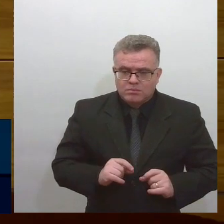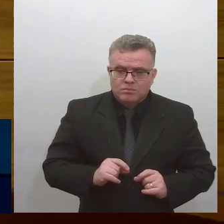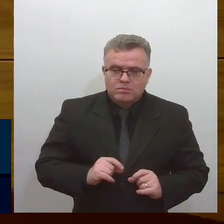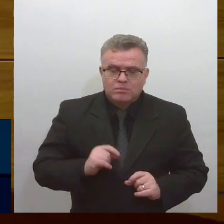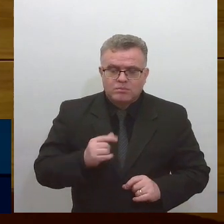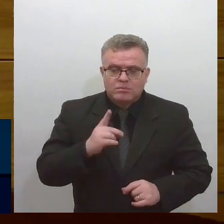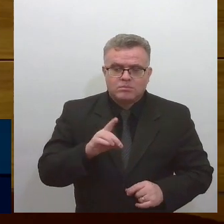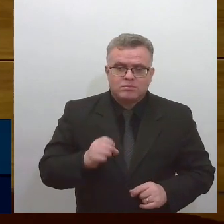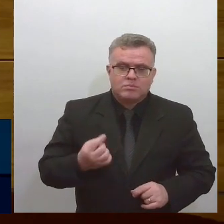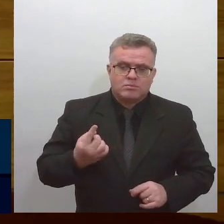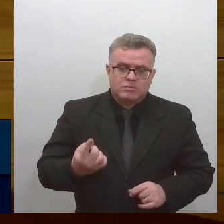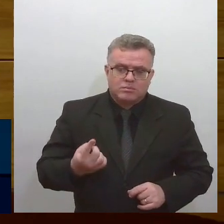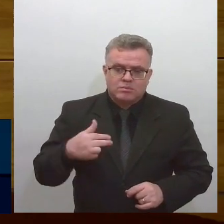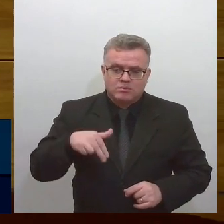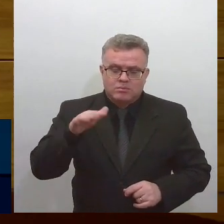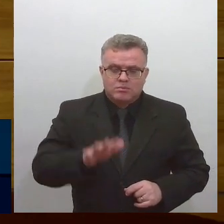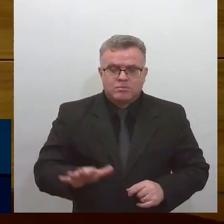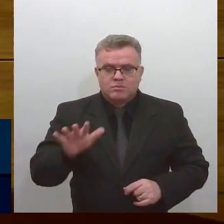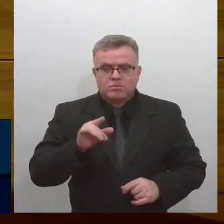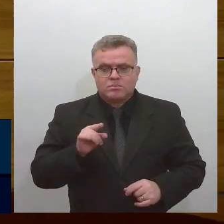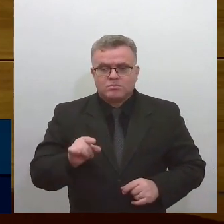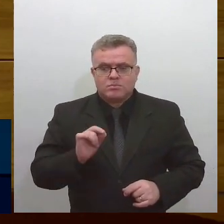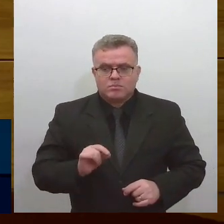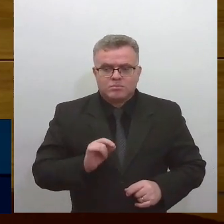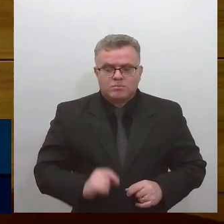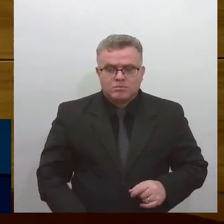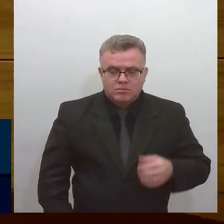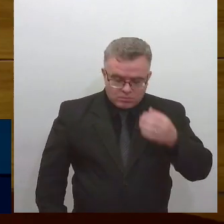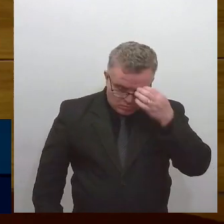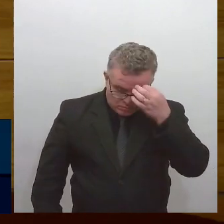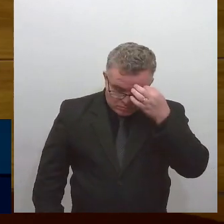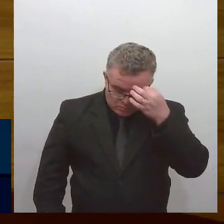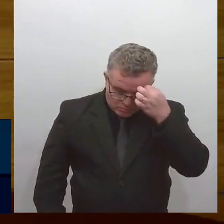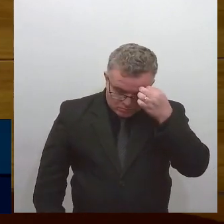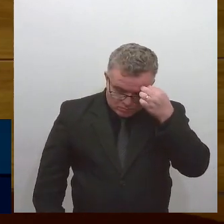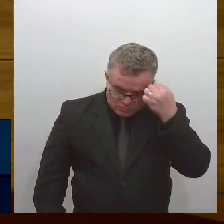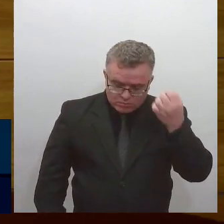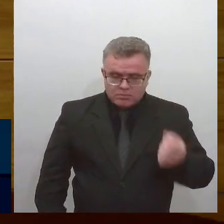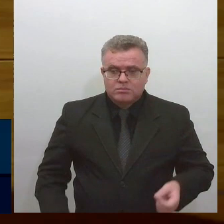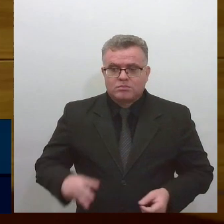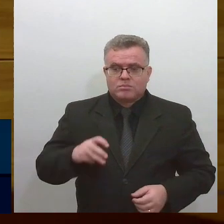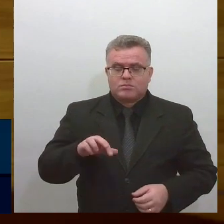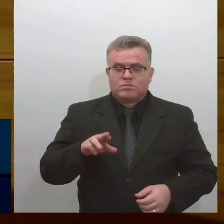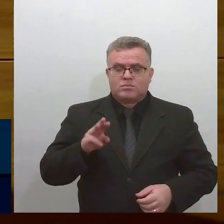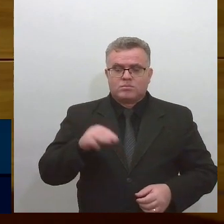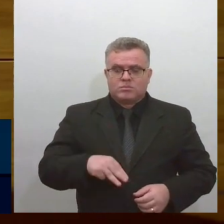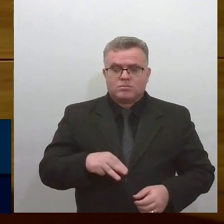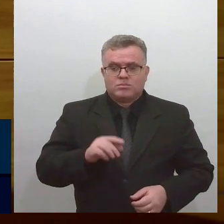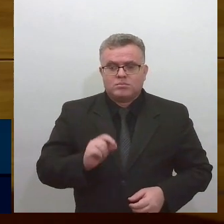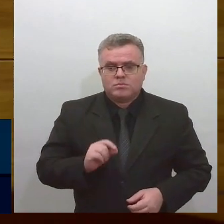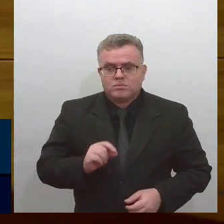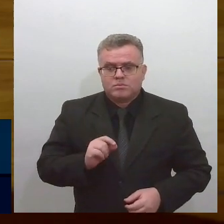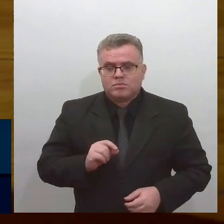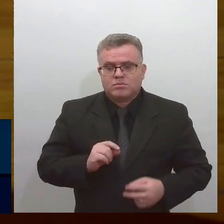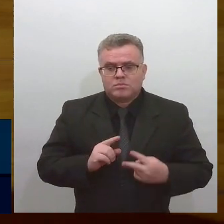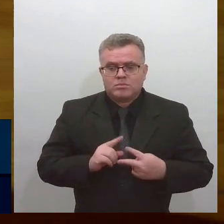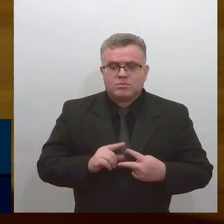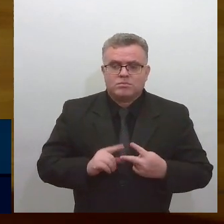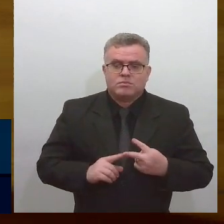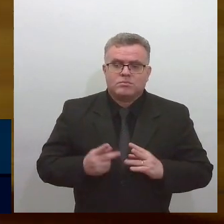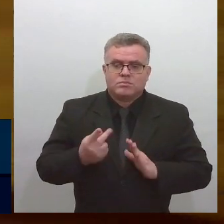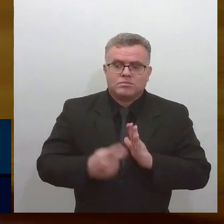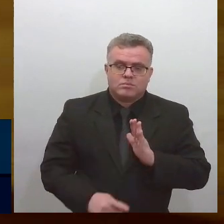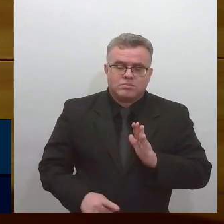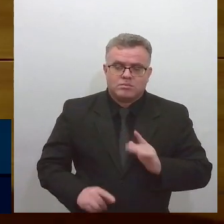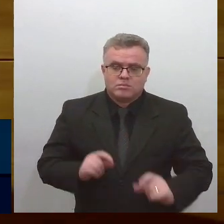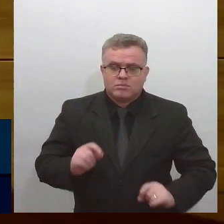Norte no trecho de de de Maruim para lá eh temos mais duas dois projetos de Passarela em